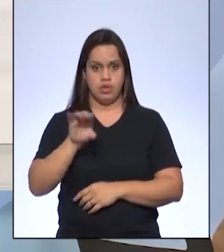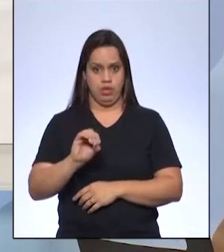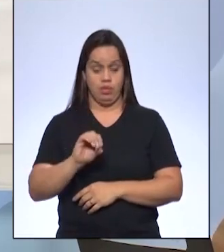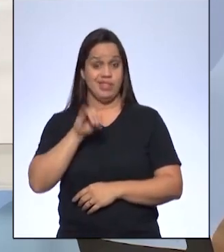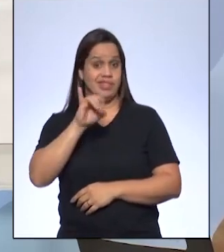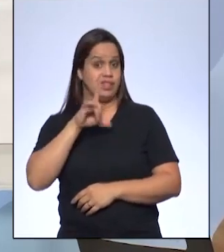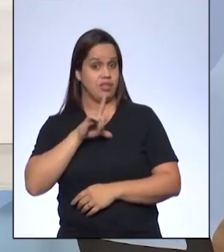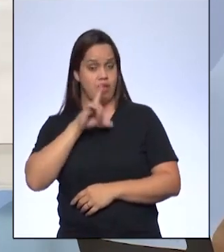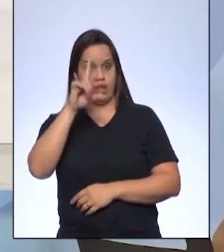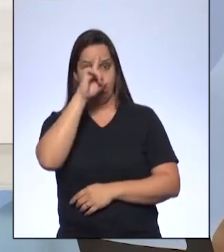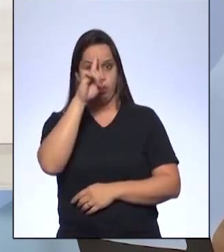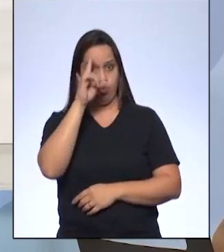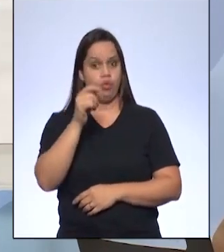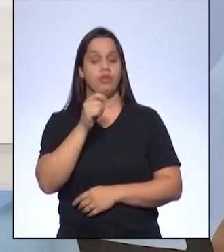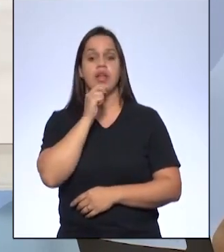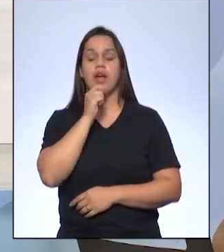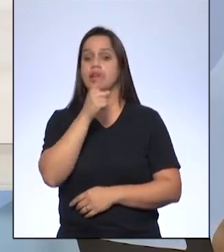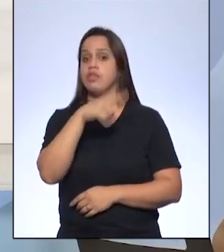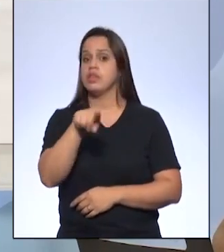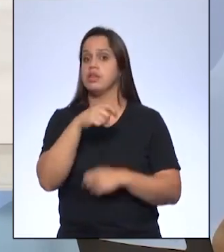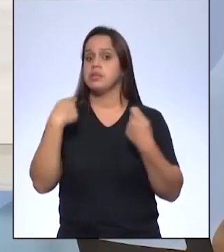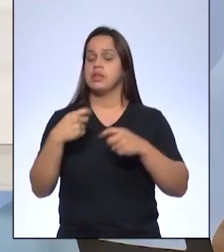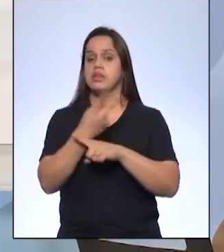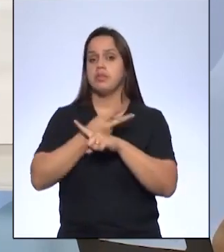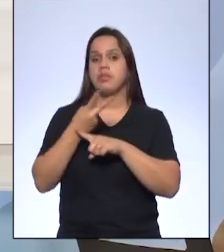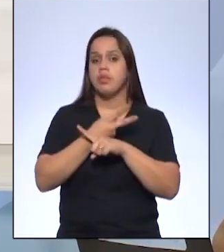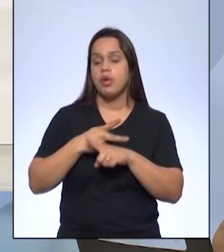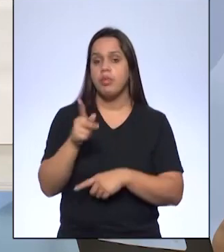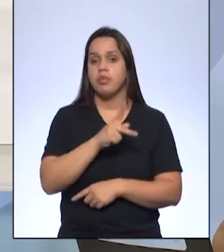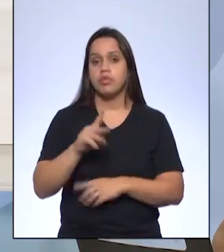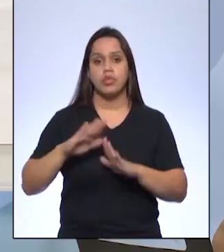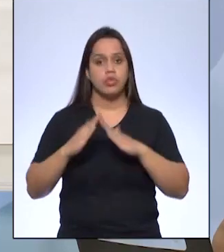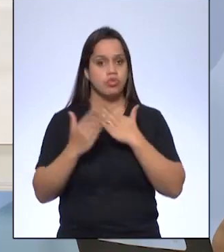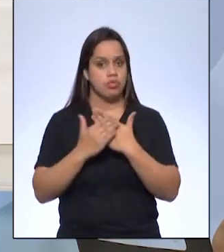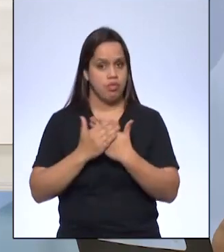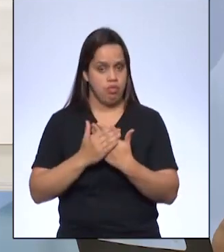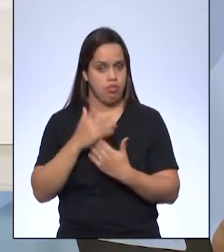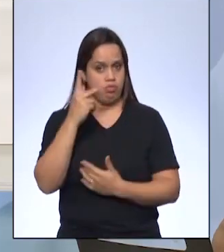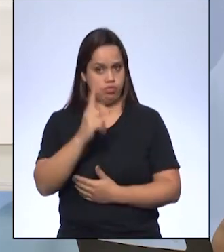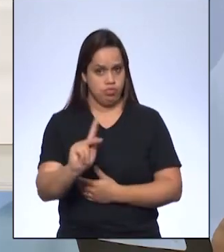alguma dúvida ainda, vocês precisam procurar o professor de vocês, tudo bem?